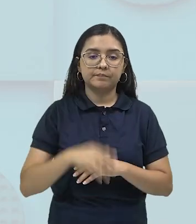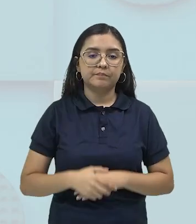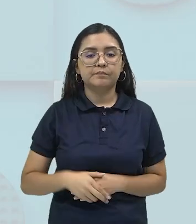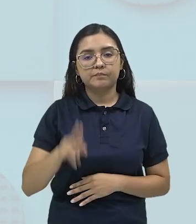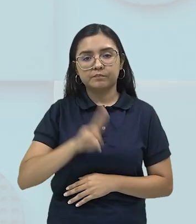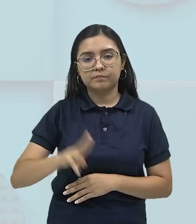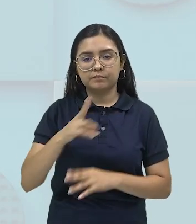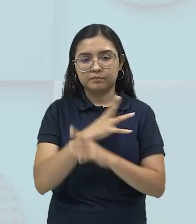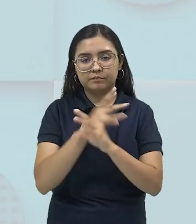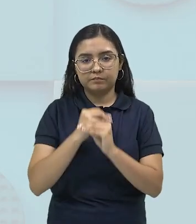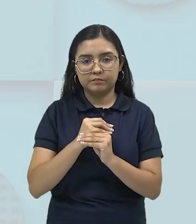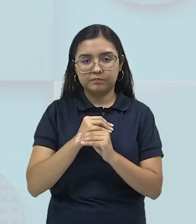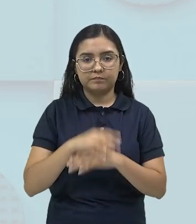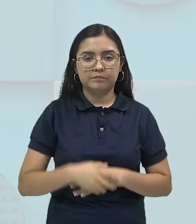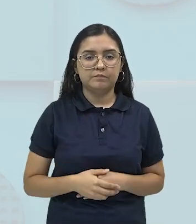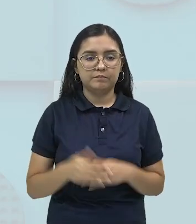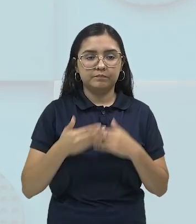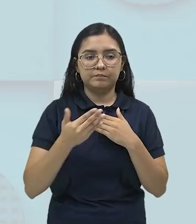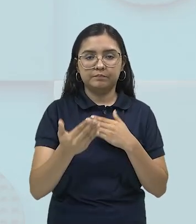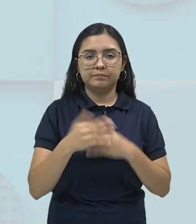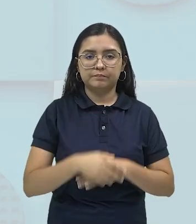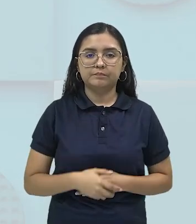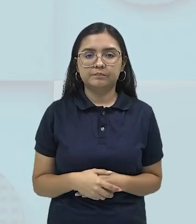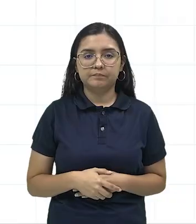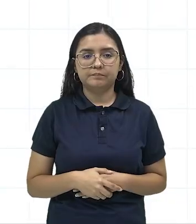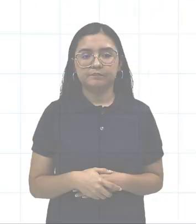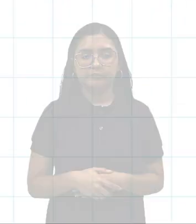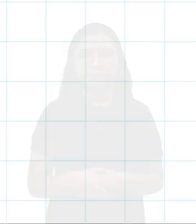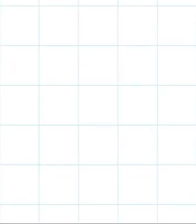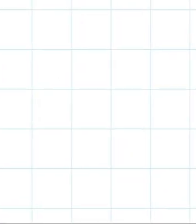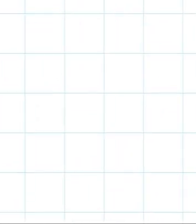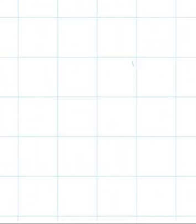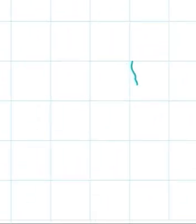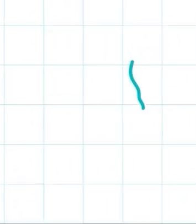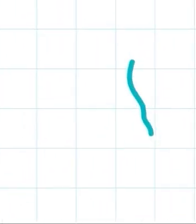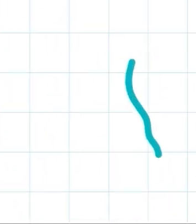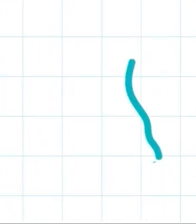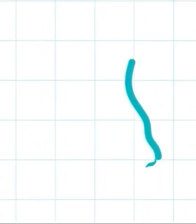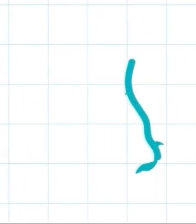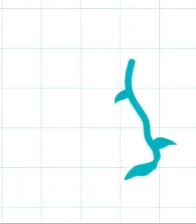da conjunção na nossa aula. Então vamos a ela.